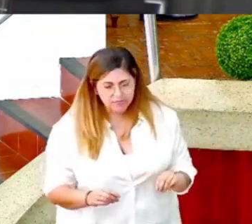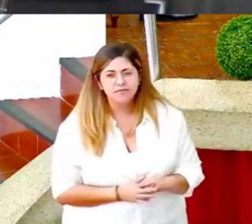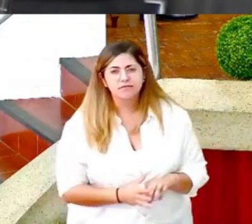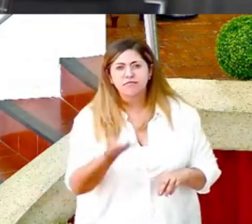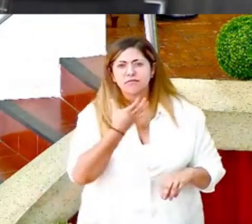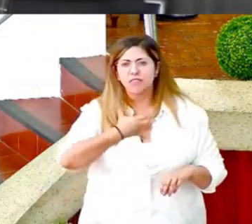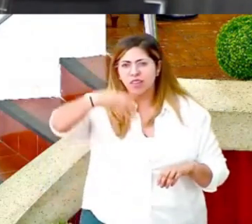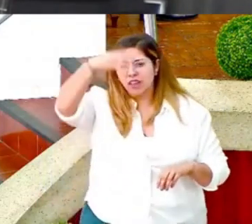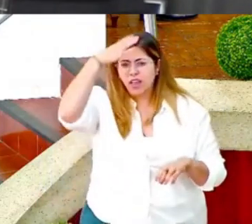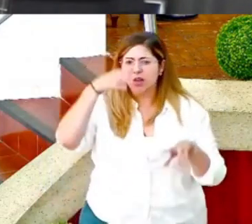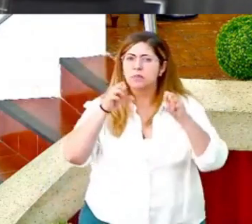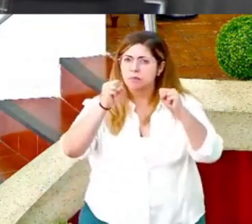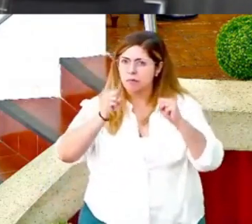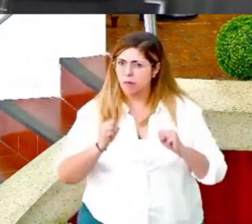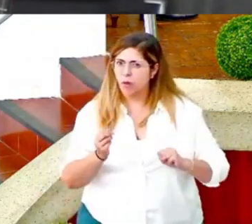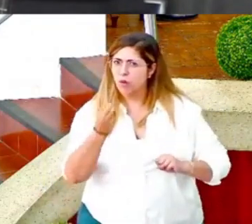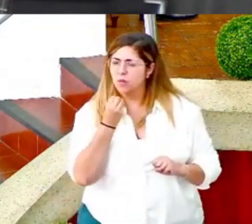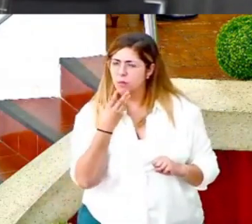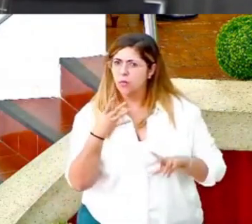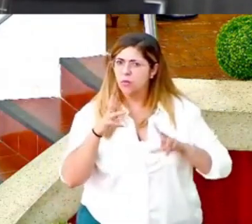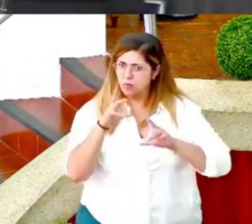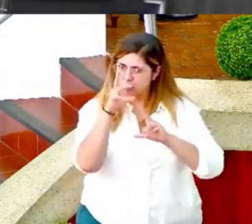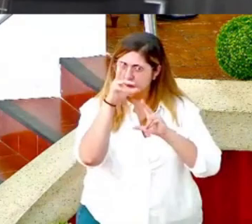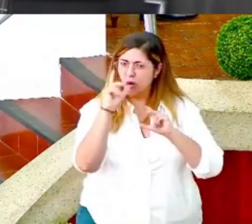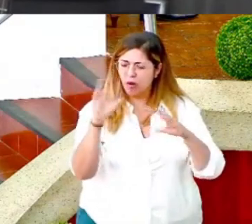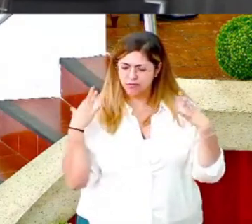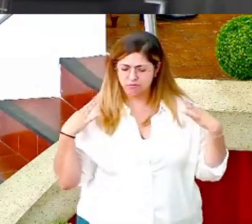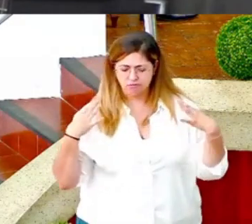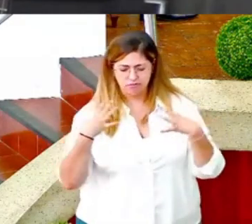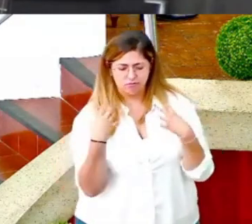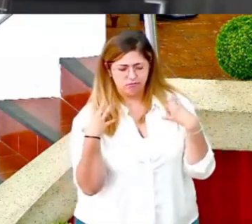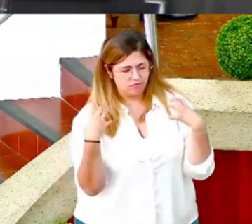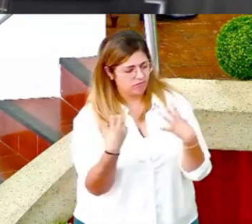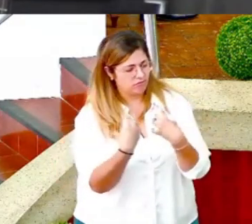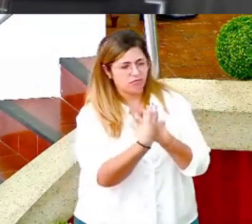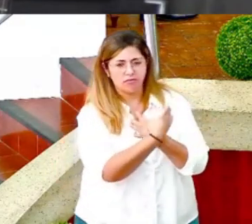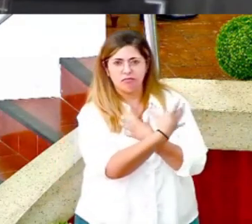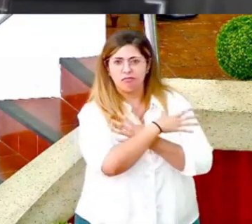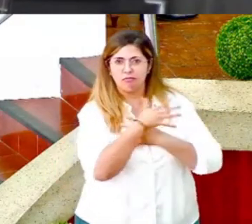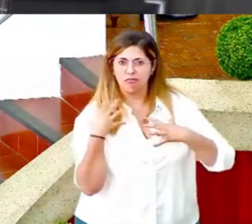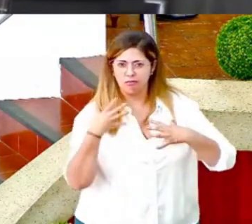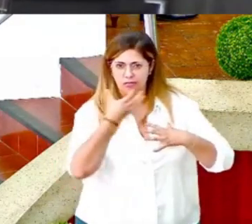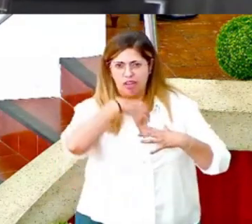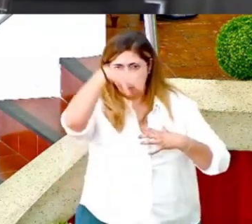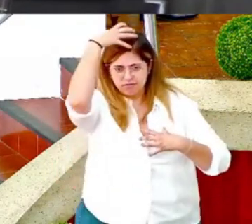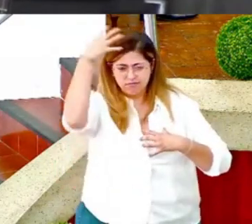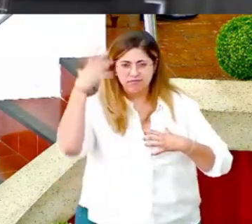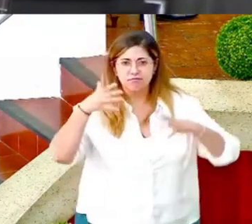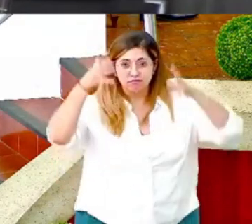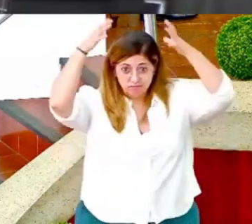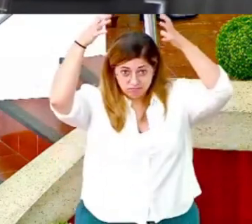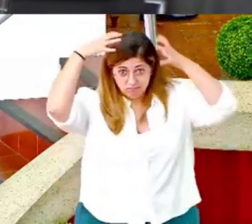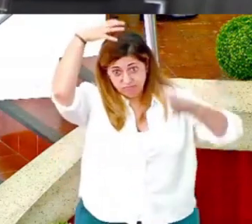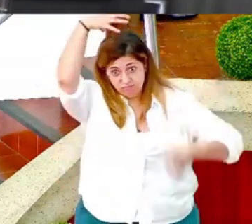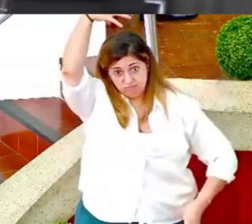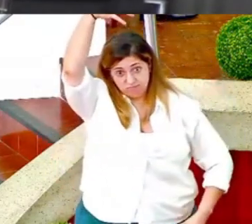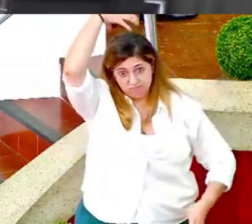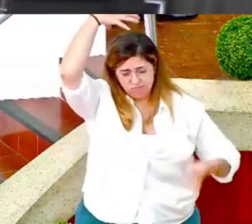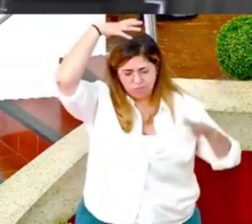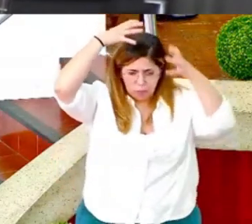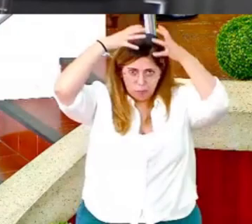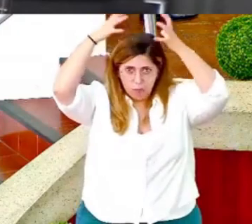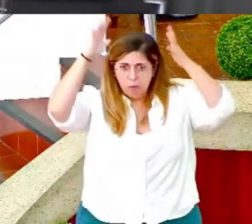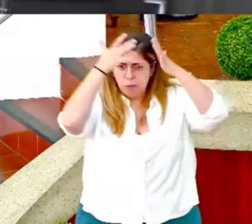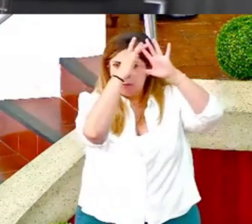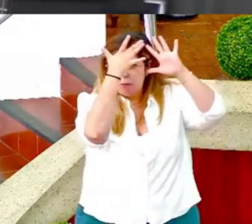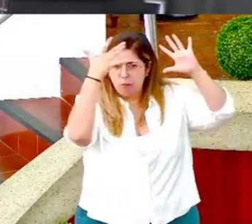uma coroa grande, um manto, normalmente um manto de veludo vermelho. Vocês já viram reis com adornos em ouro